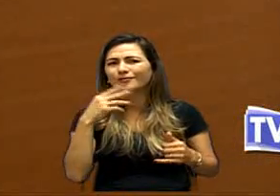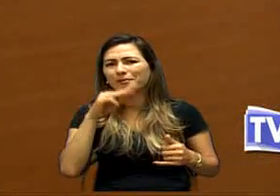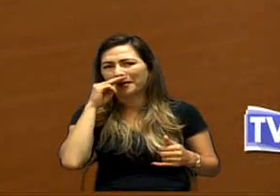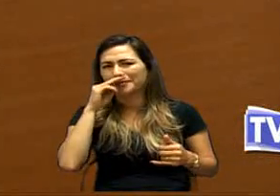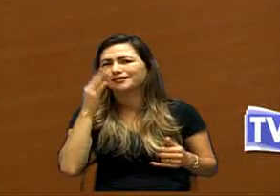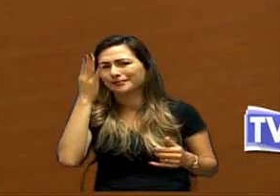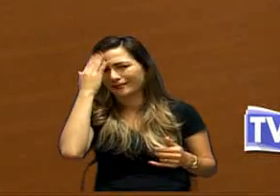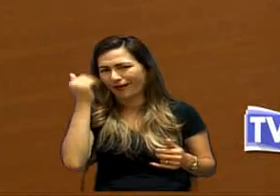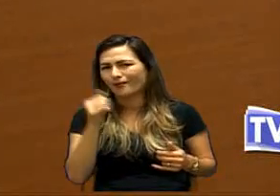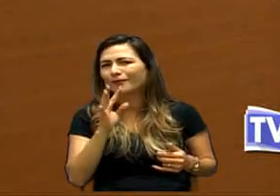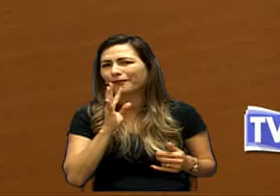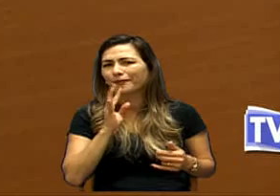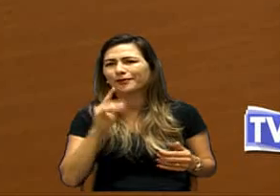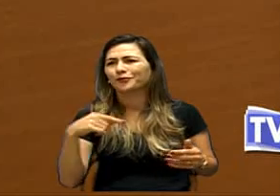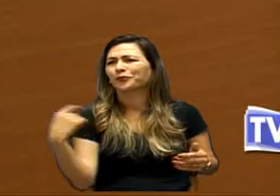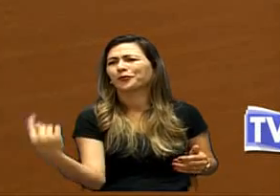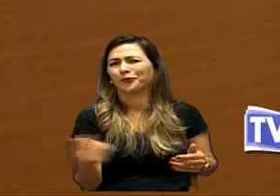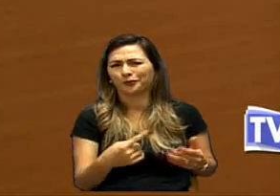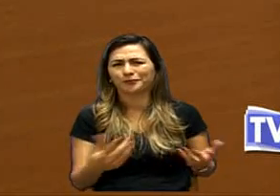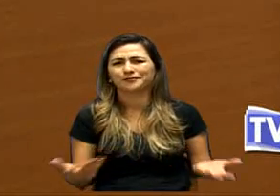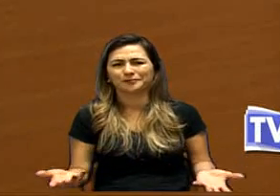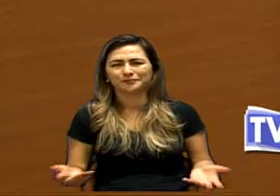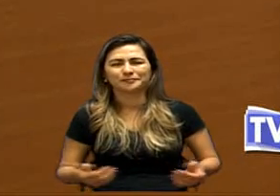Obrigado. Tá certo, vamos aos requerimentos.